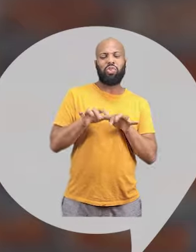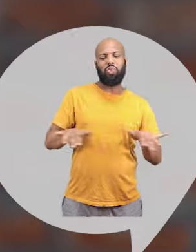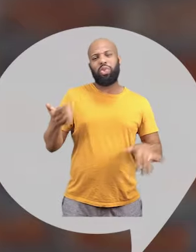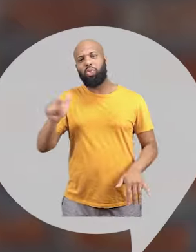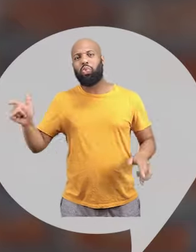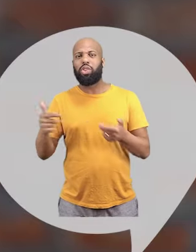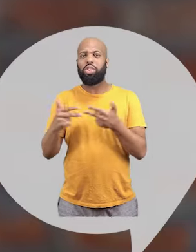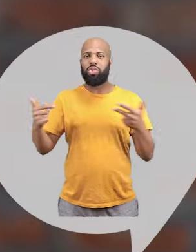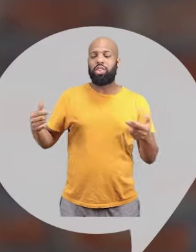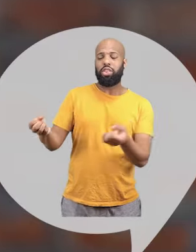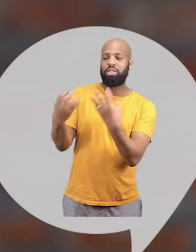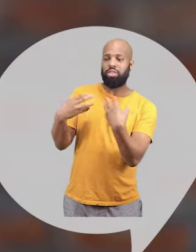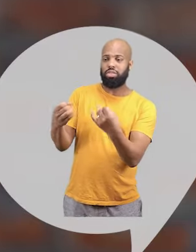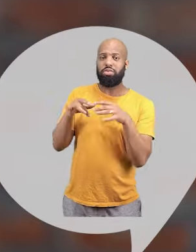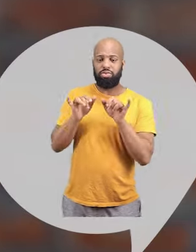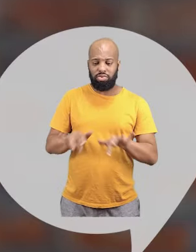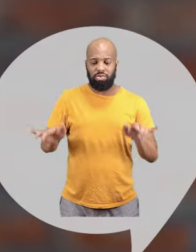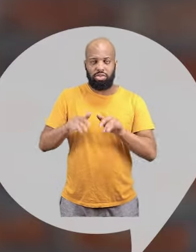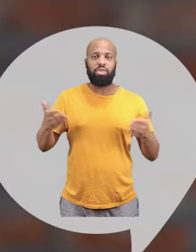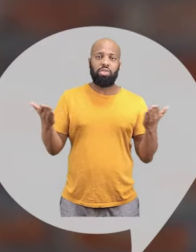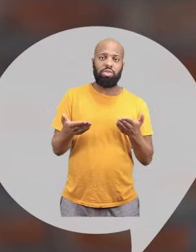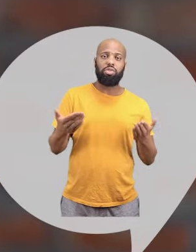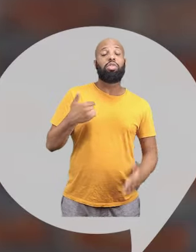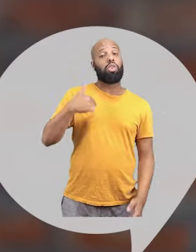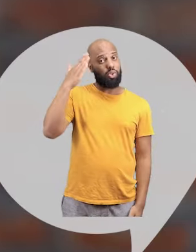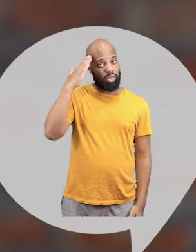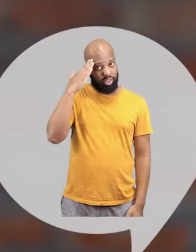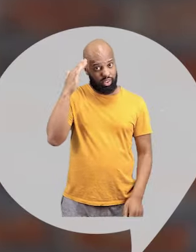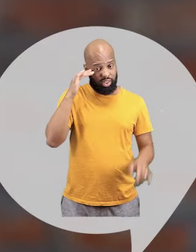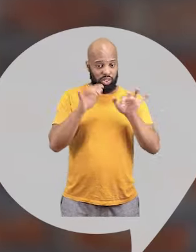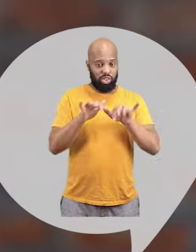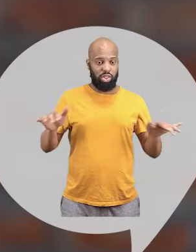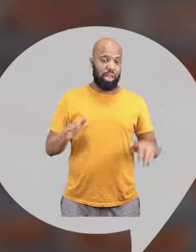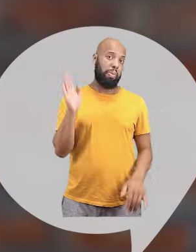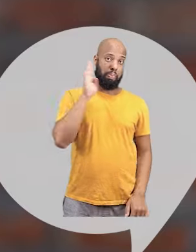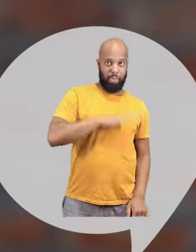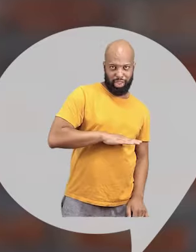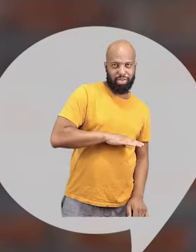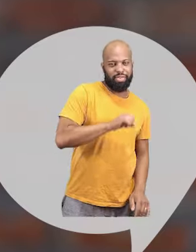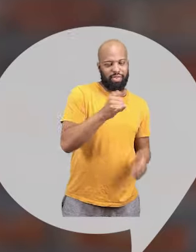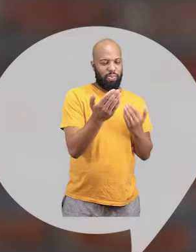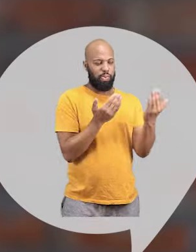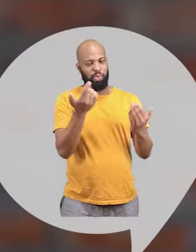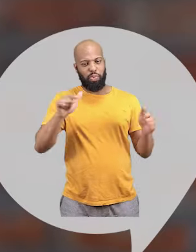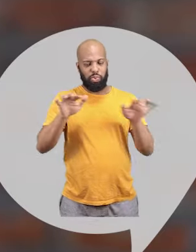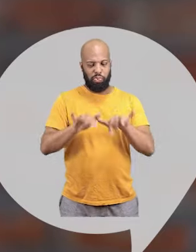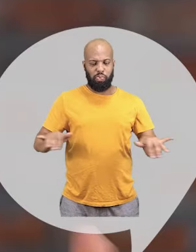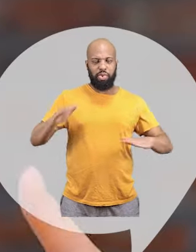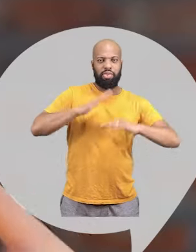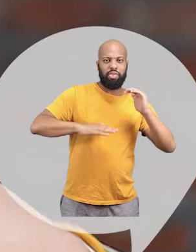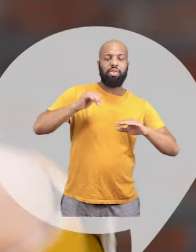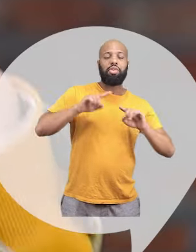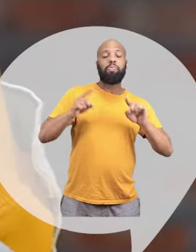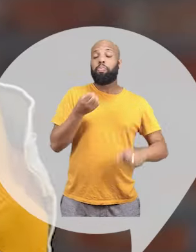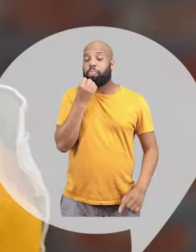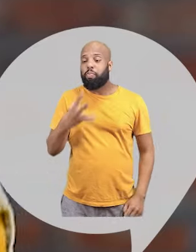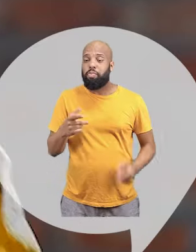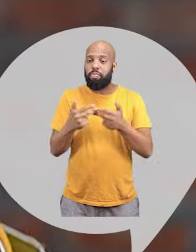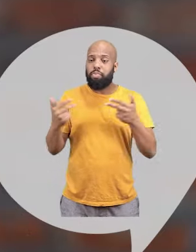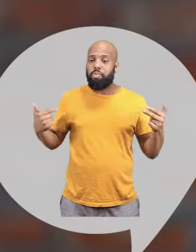queria tocar em média ela tipo me ensinou a tocar bonitinha e daí hoje eu sei tocar mal perto de um pianista mas bem pro que eu faço sabe